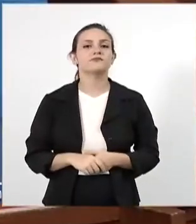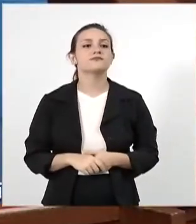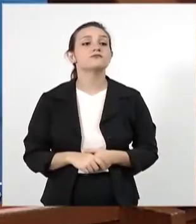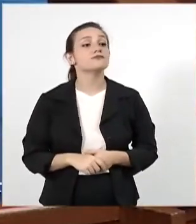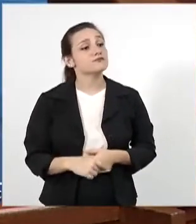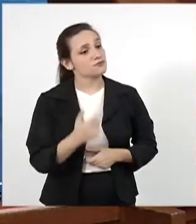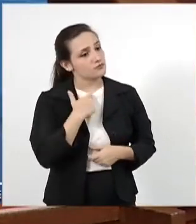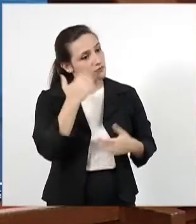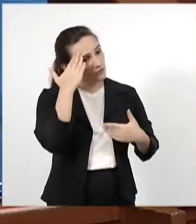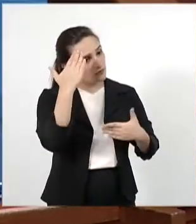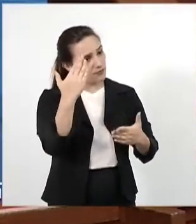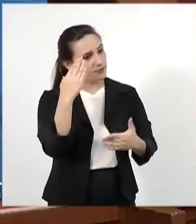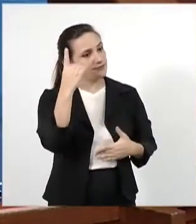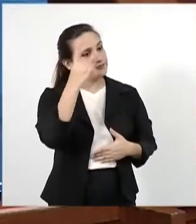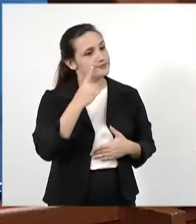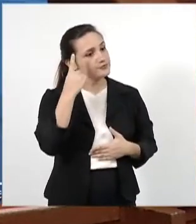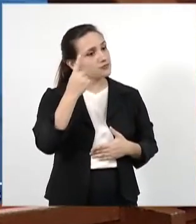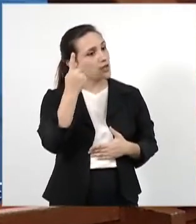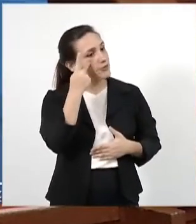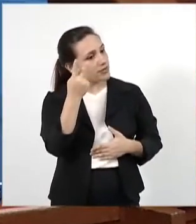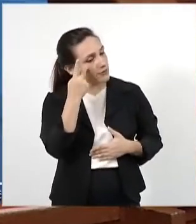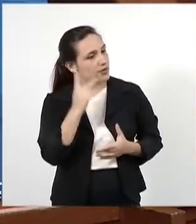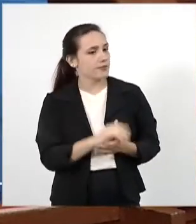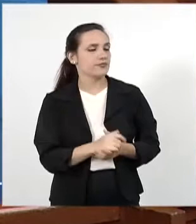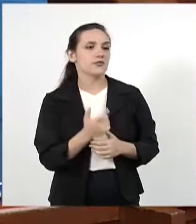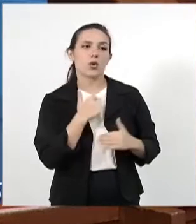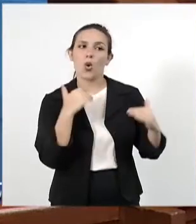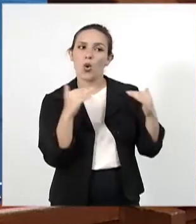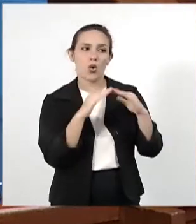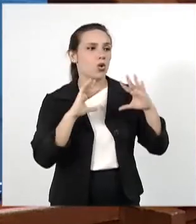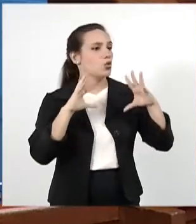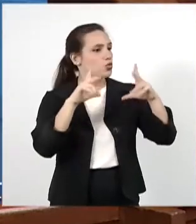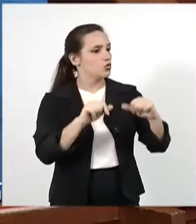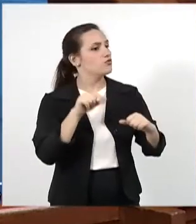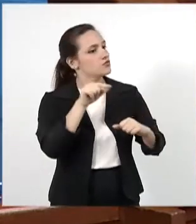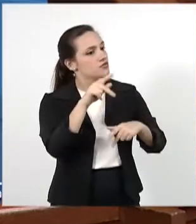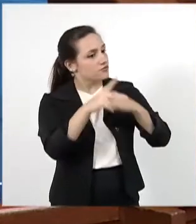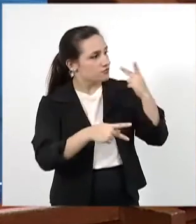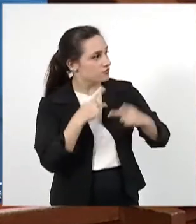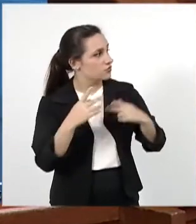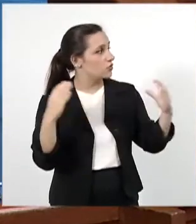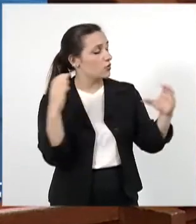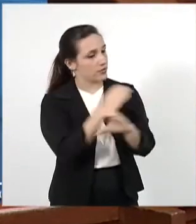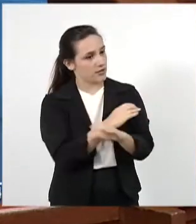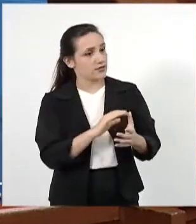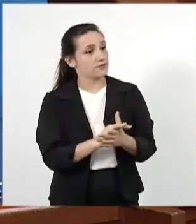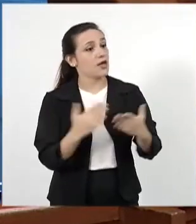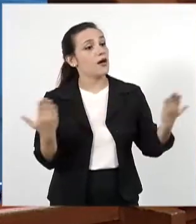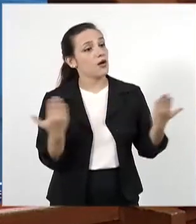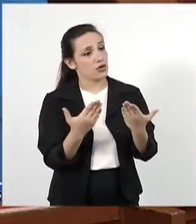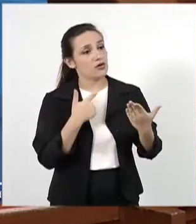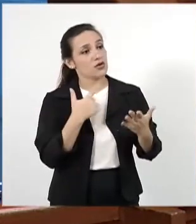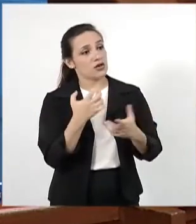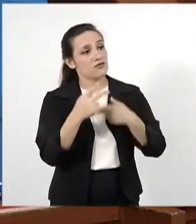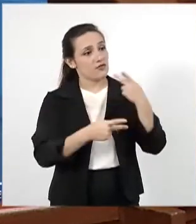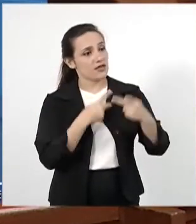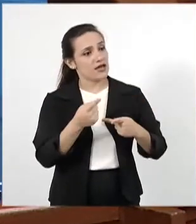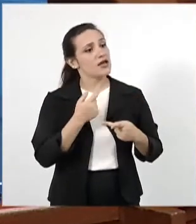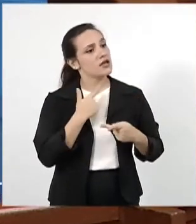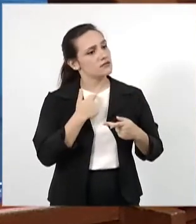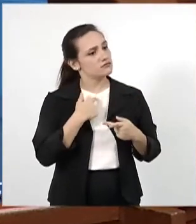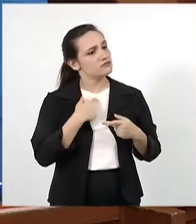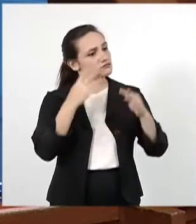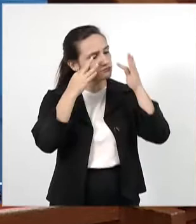agradeço, deputado Pedro Kemp, incorporo a manifestação de Vossa Excelência na íntegra e quero dar meu testemunho